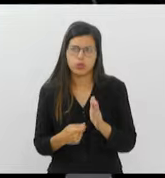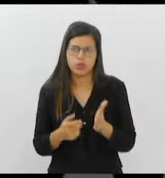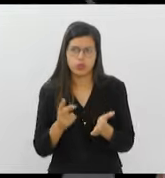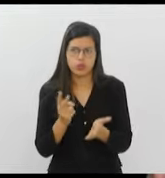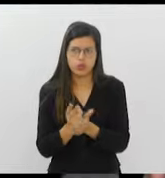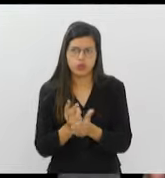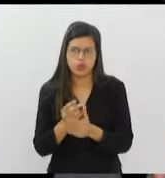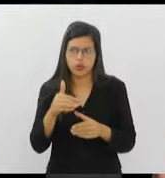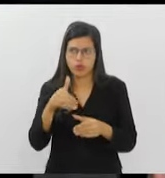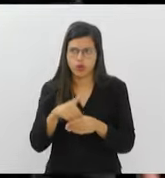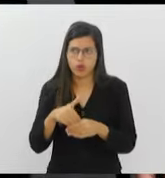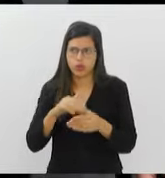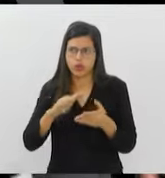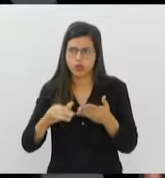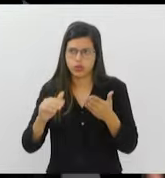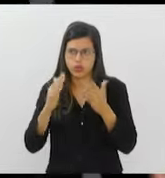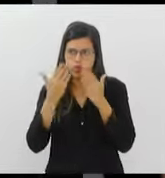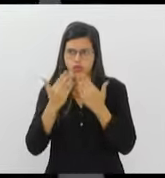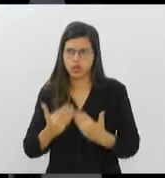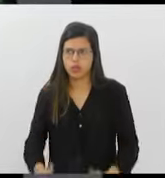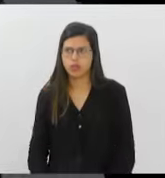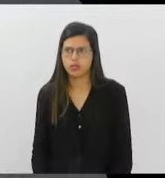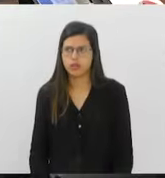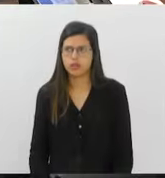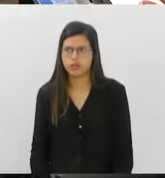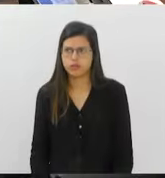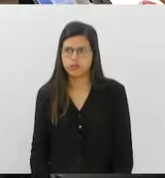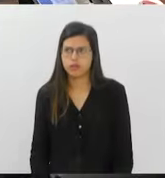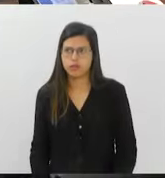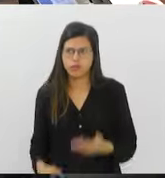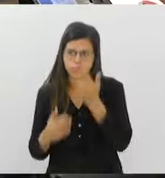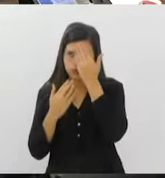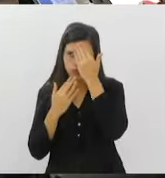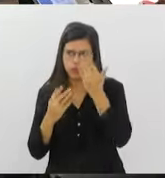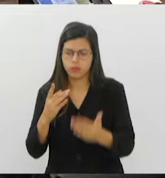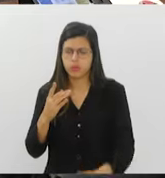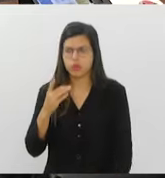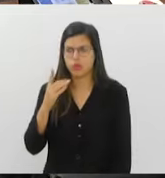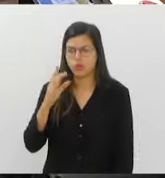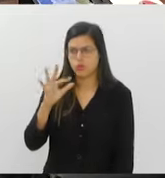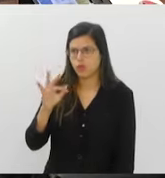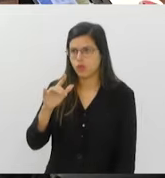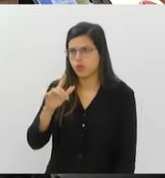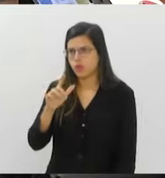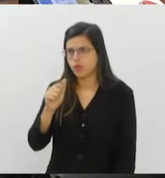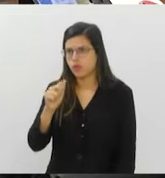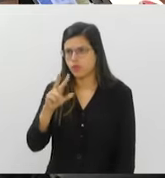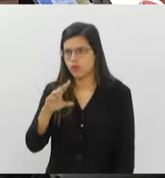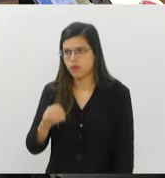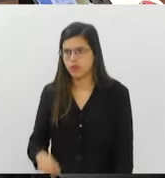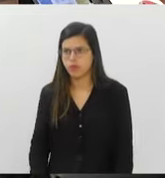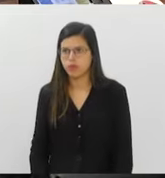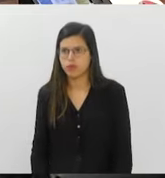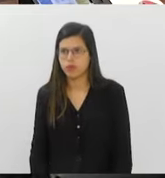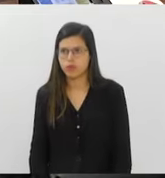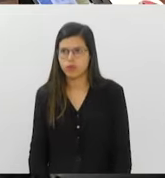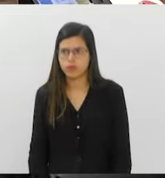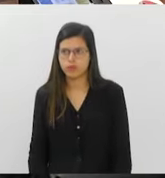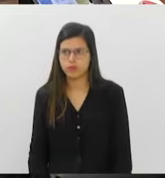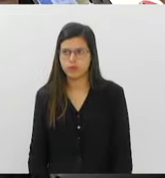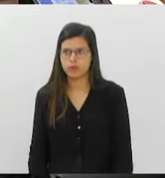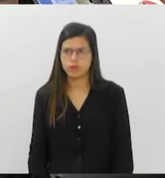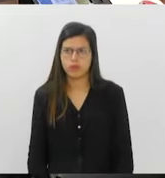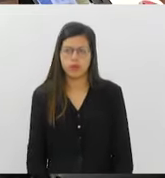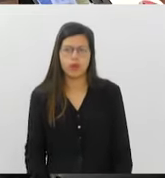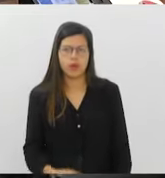e retira a verificação. Retira a verificação. Muito obrigado, deputado Flávio Serafini. Muito obrigado a todos aí, mais uma vez. Presidente, caminhar pela liderança do PL.